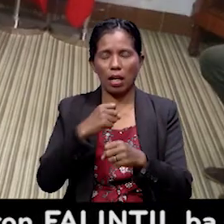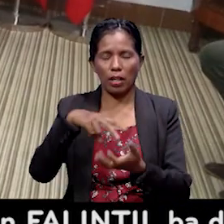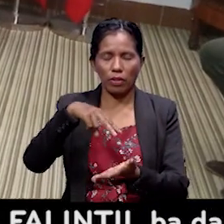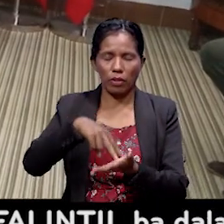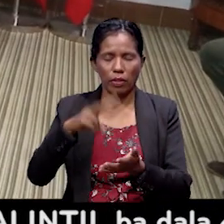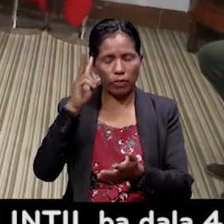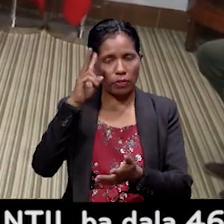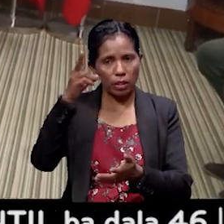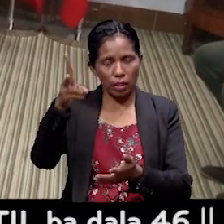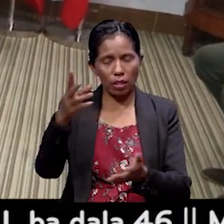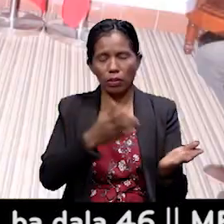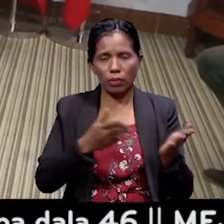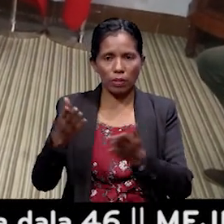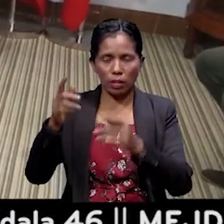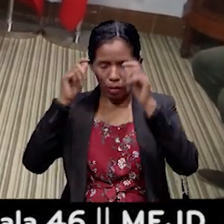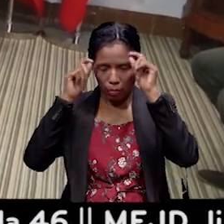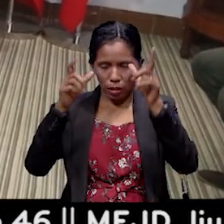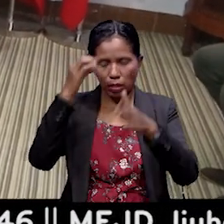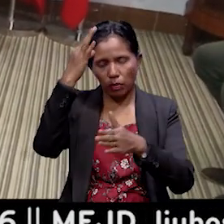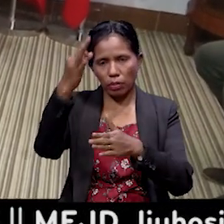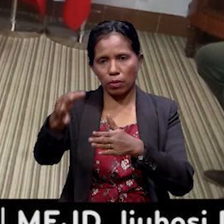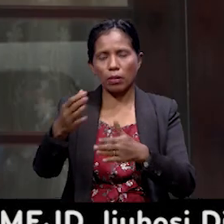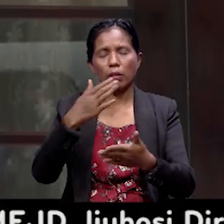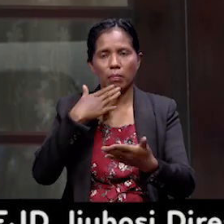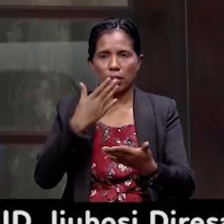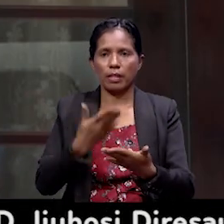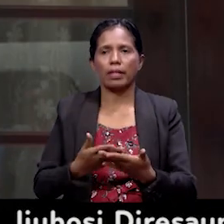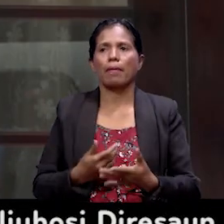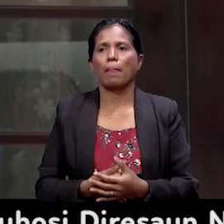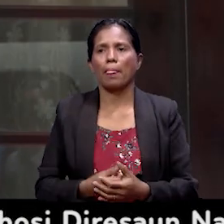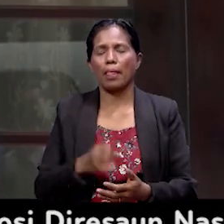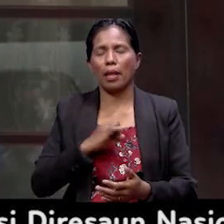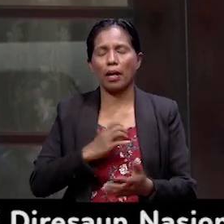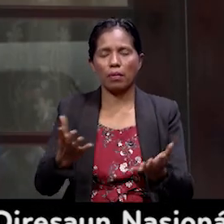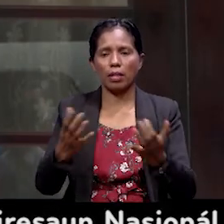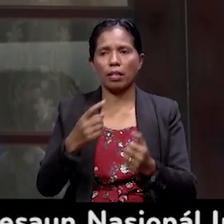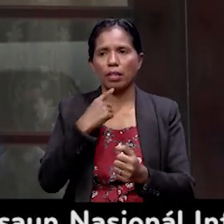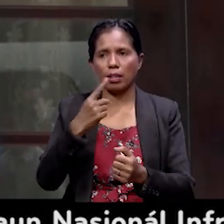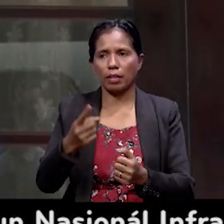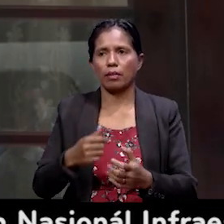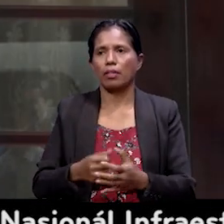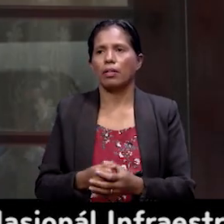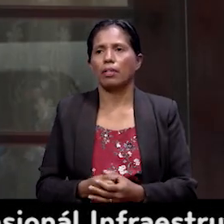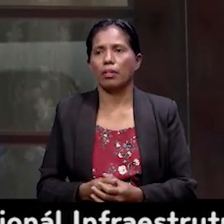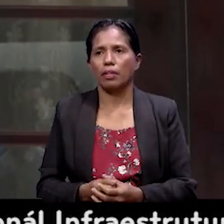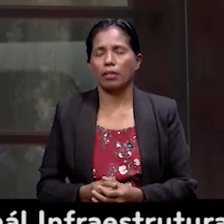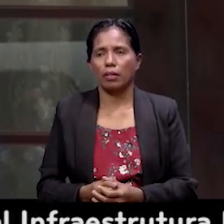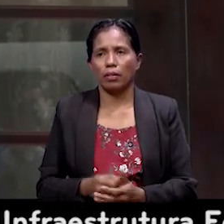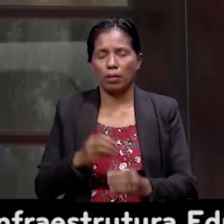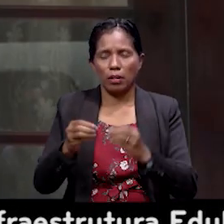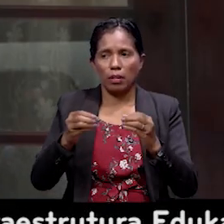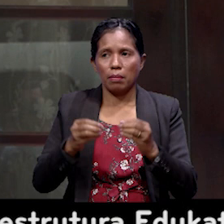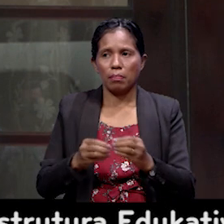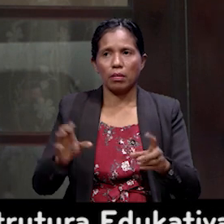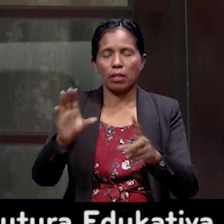visão a Tulori Timor-Leste para o futuro IDNB Diaclio. Hau hakara katetens re, arte rituais,